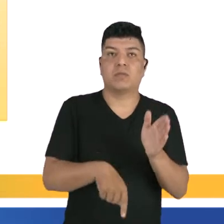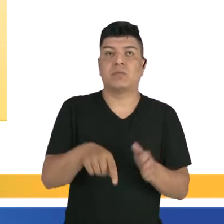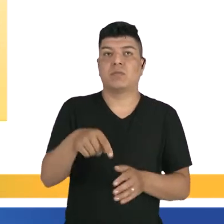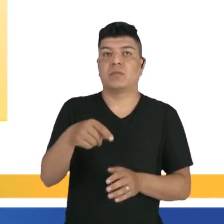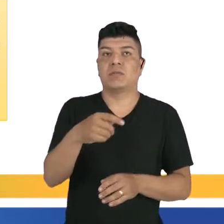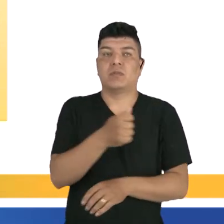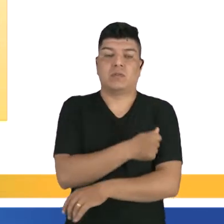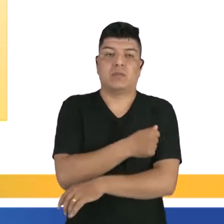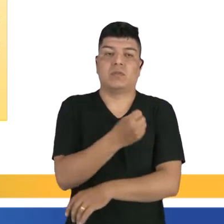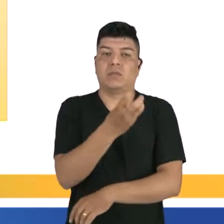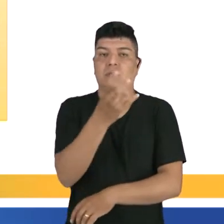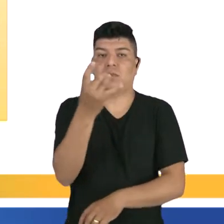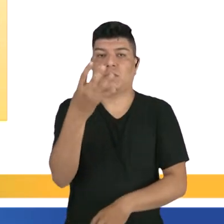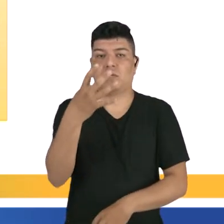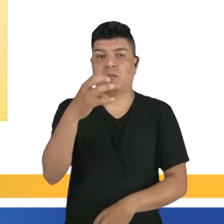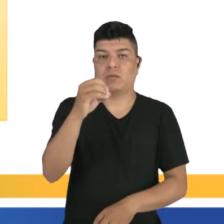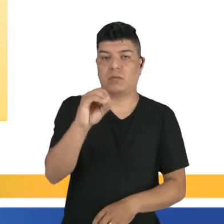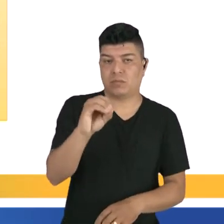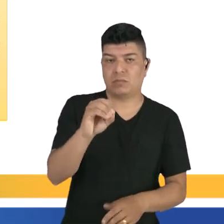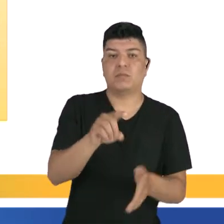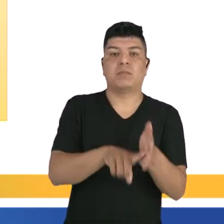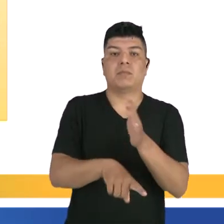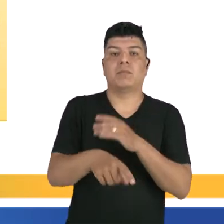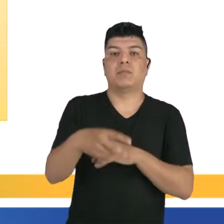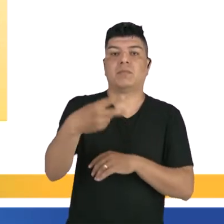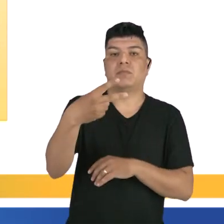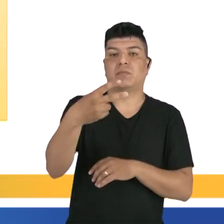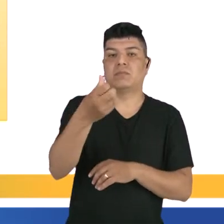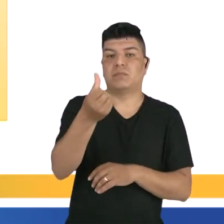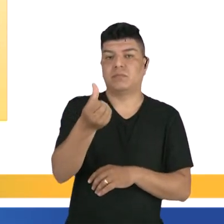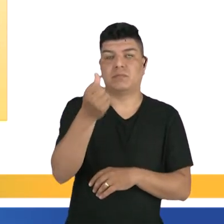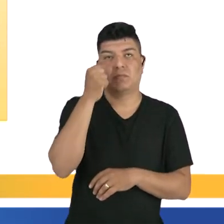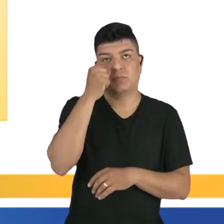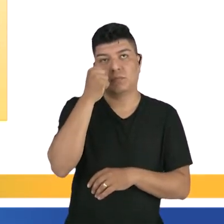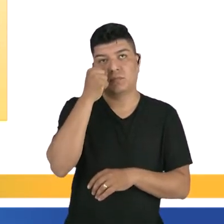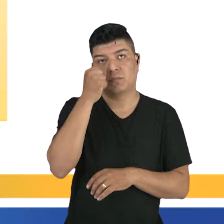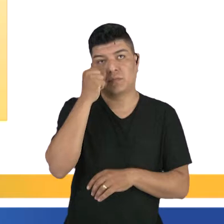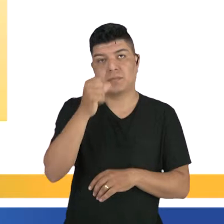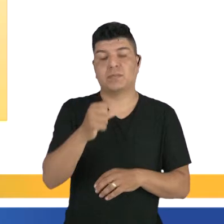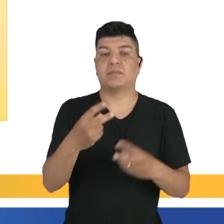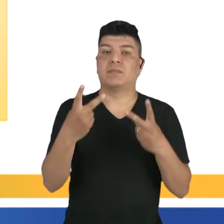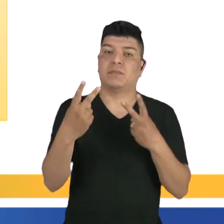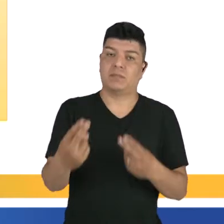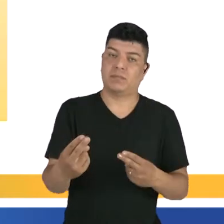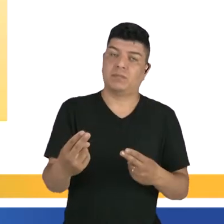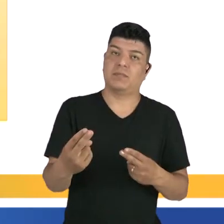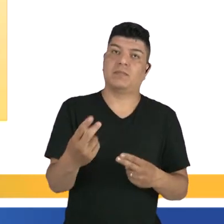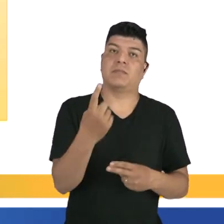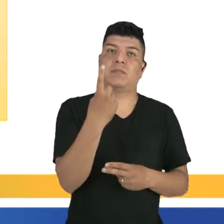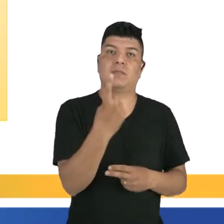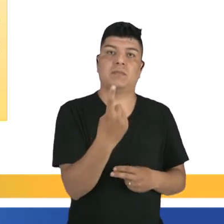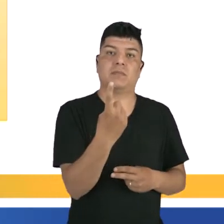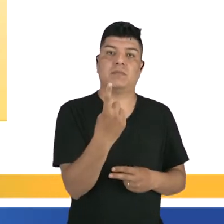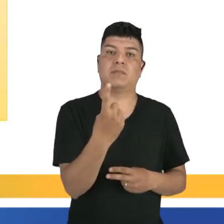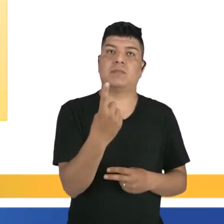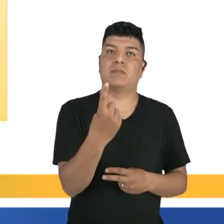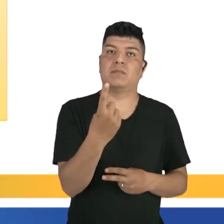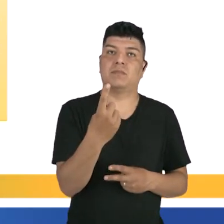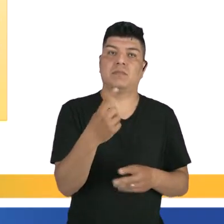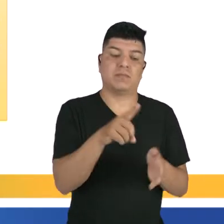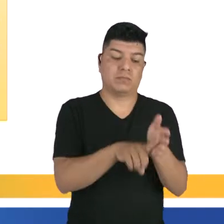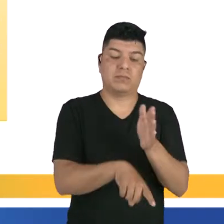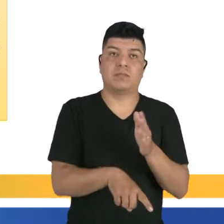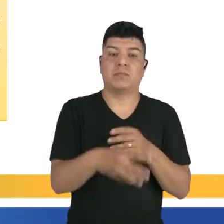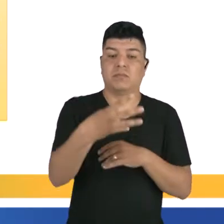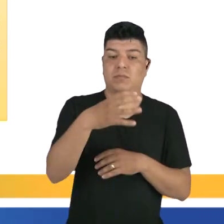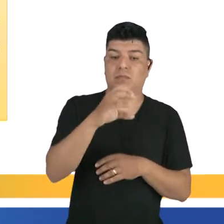quantidade de alunos da sala, que são 40, menos a quantidade de meninas, que são 24. Então, eu vou ter, fazendo essa subtração,